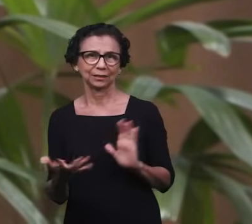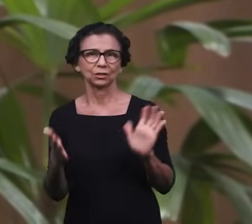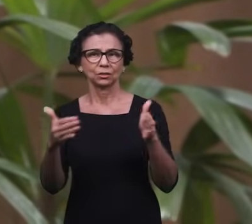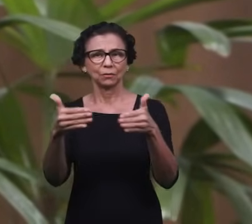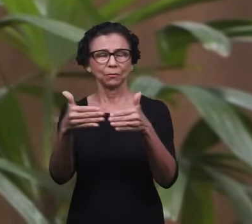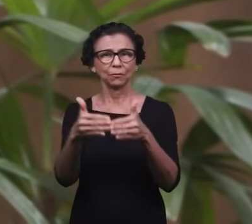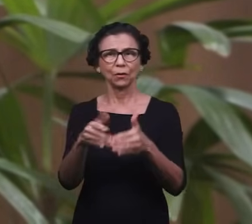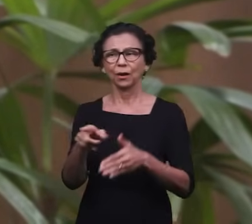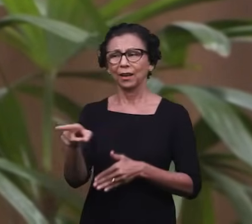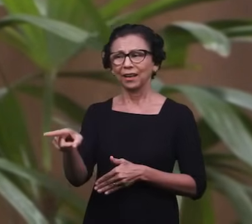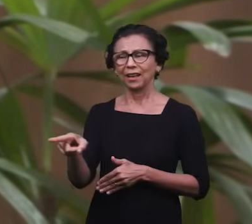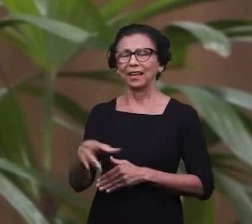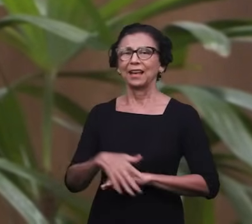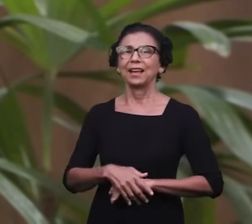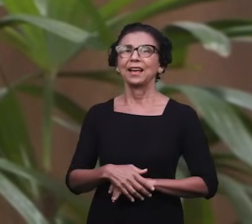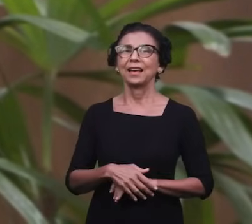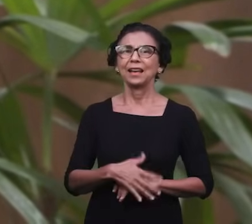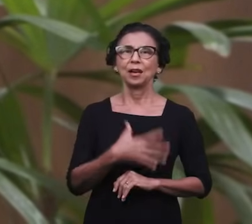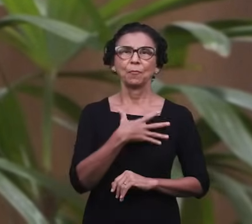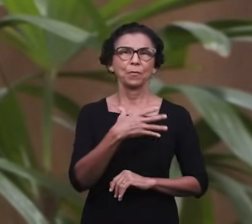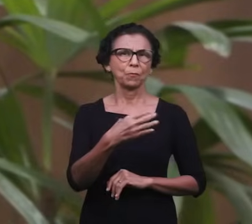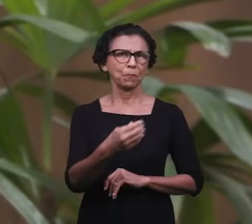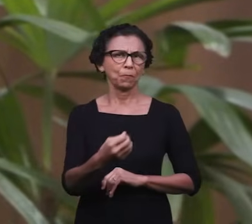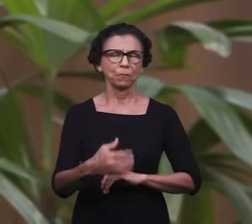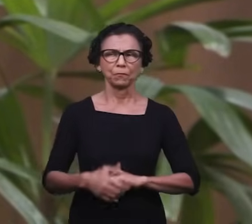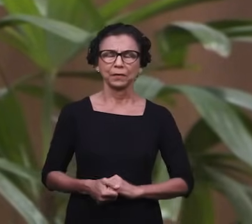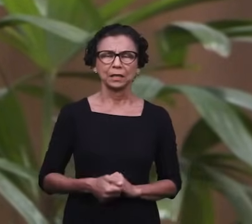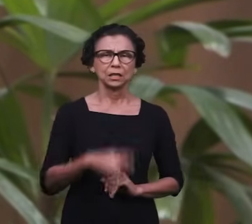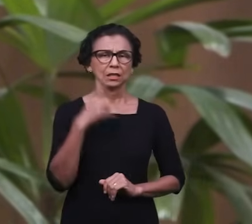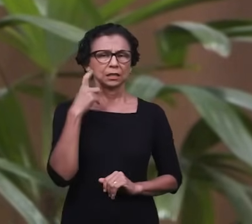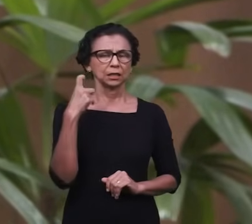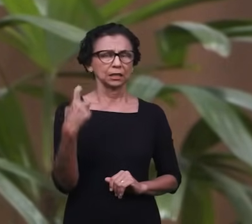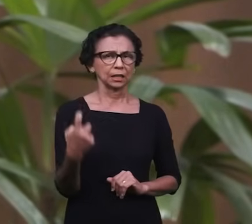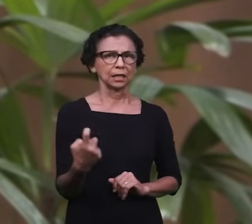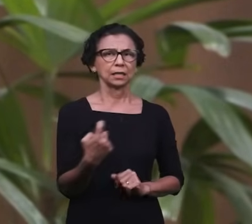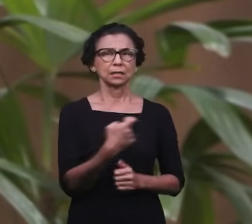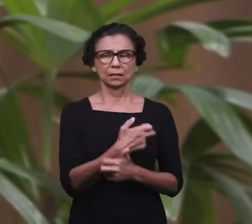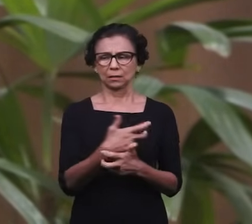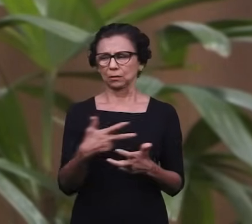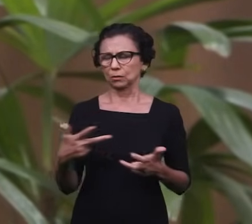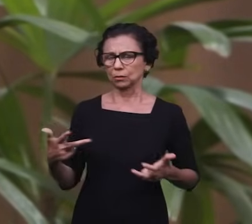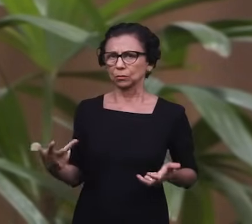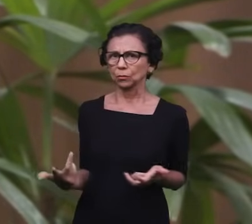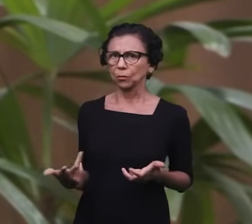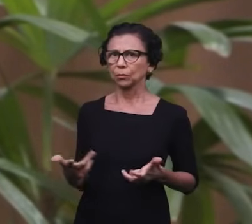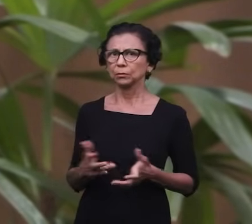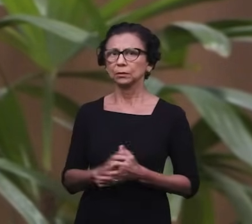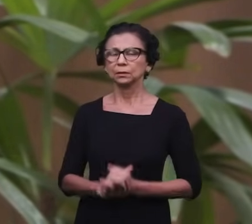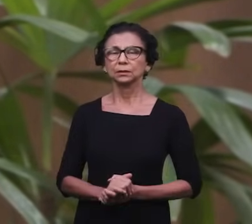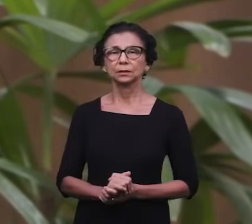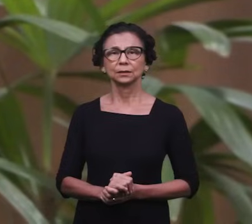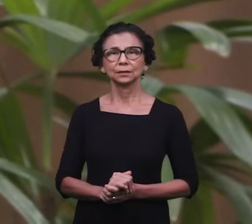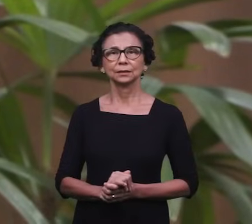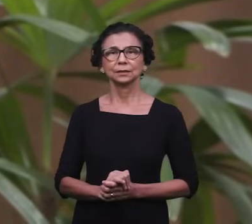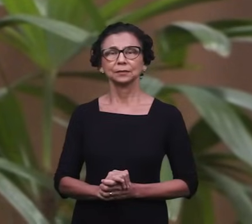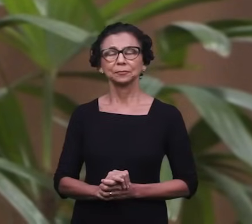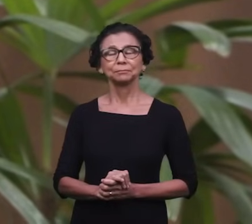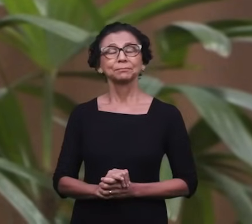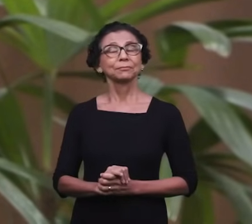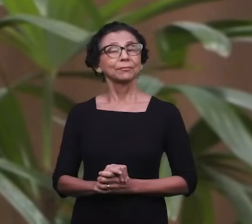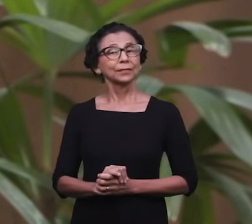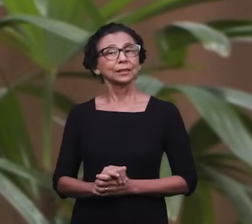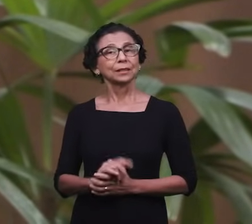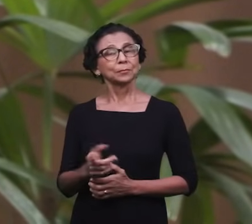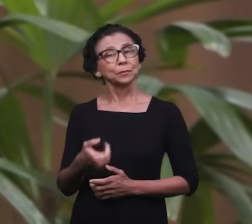é muito interessado nisso e isso vai contribuir para a identidade dele. Ele precisa saber quem ele é